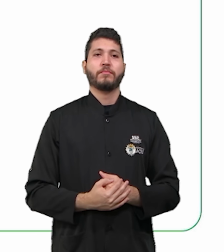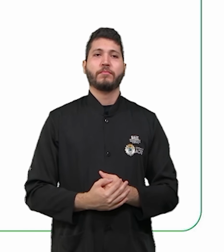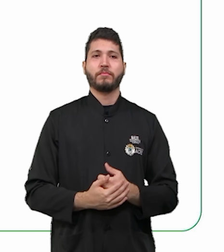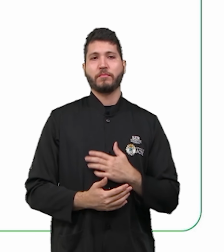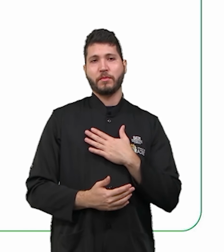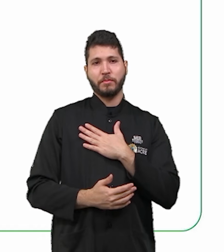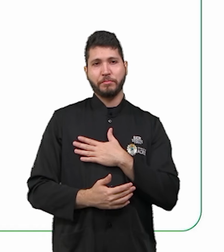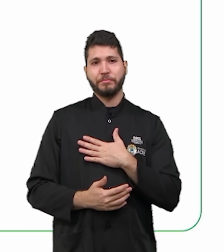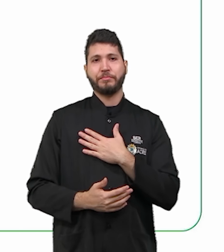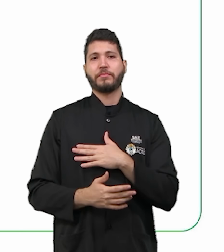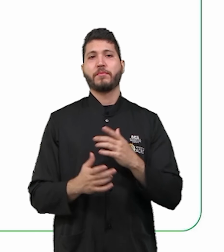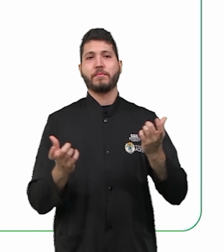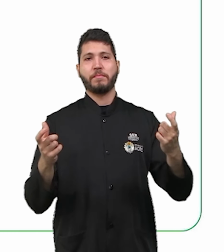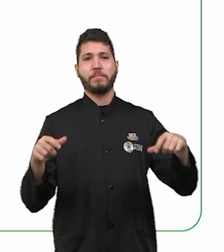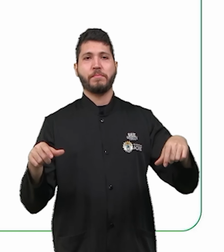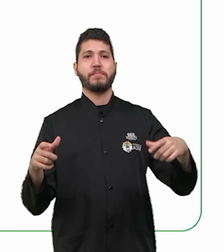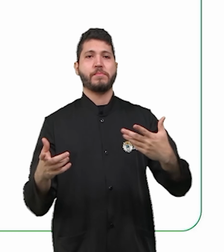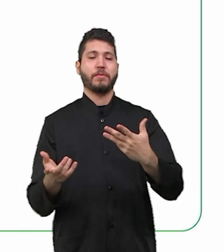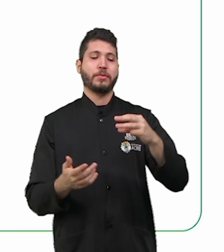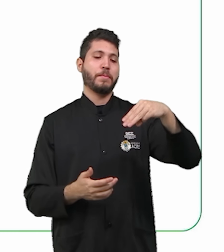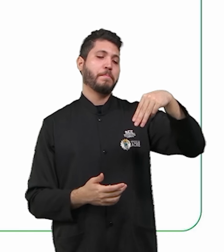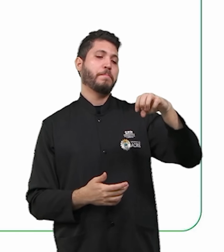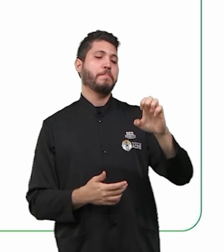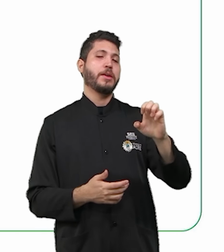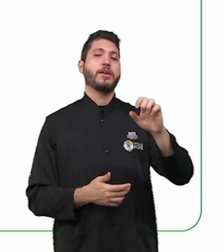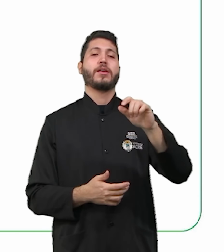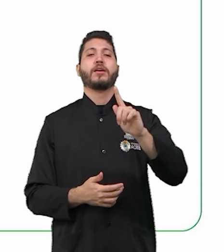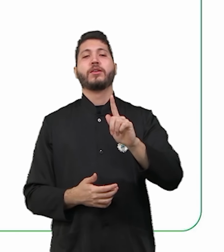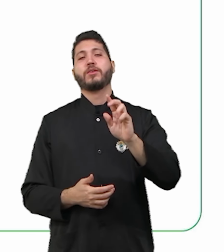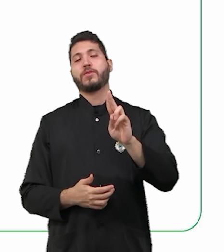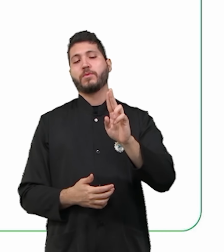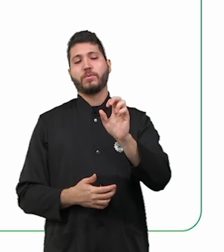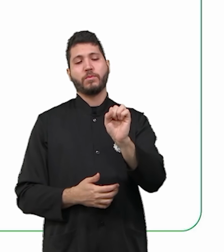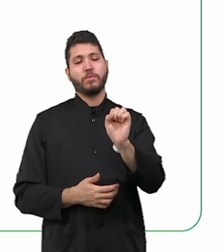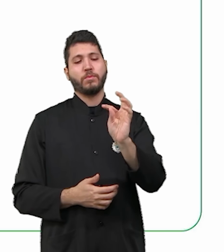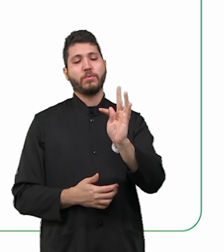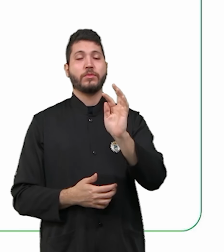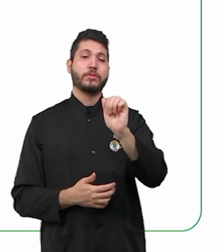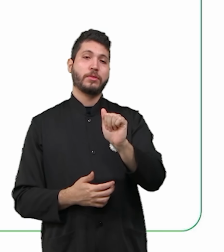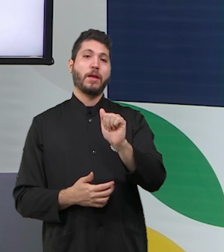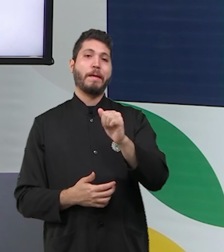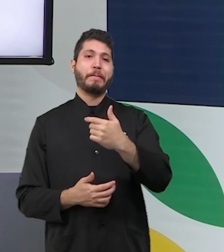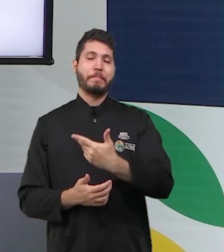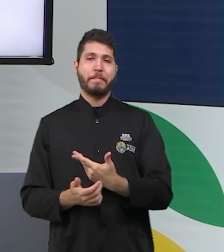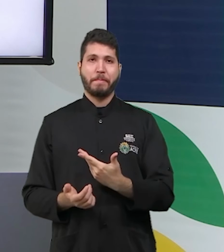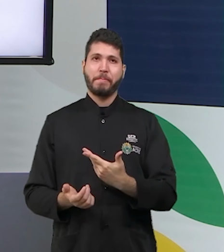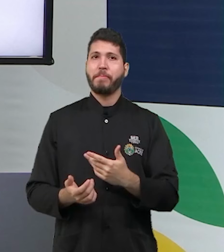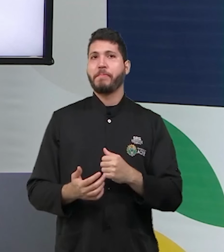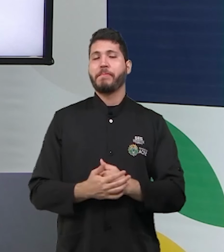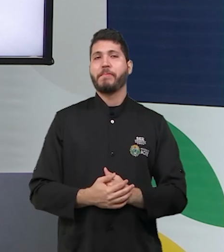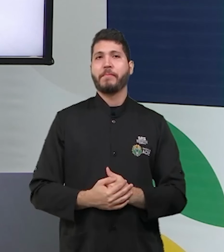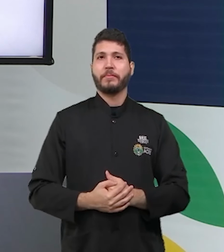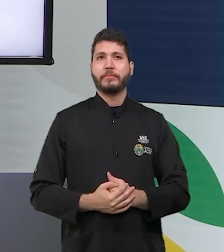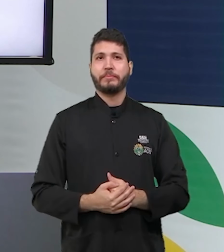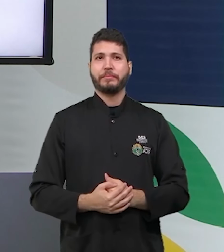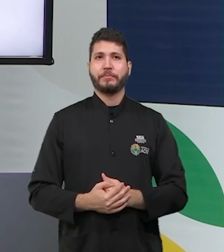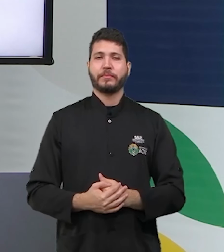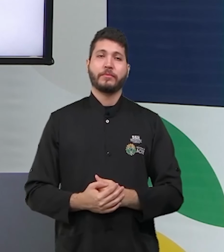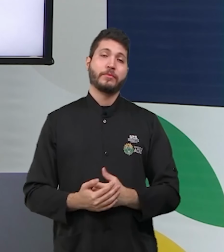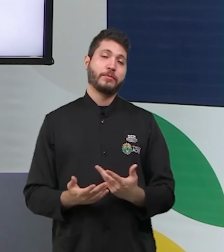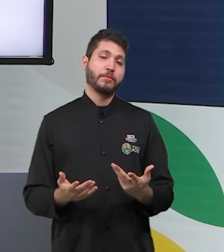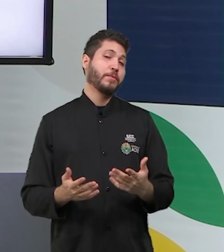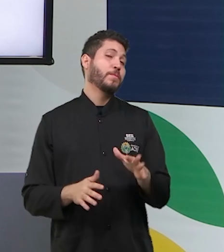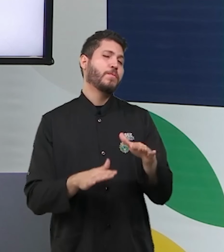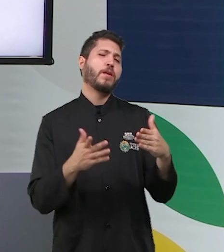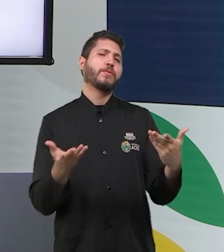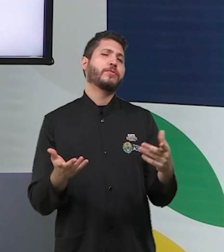me gusta el voleibol? Qual dessas respostas se encaixaria corretamente dentro daquilo que você poderia me